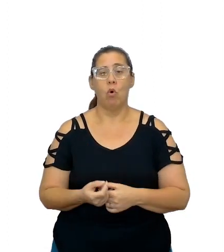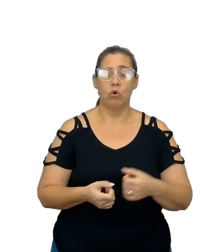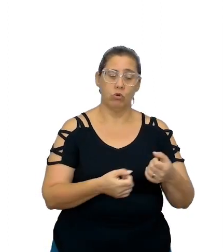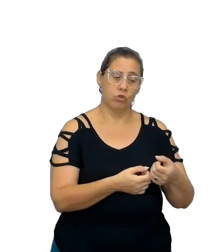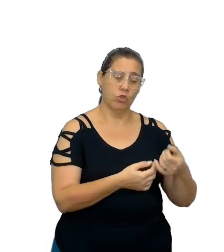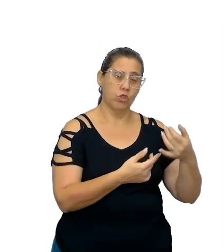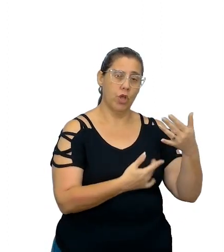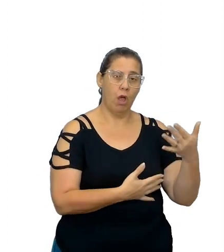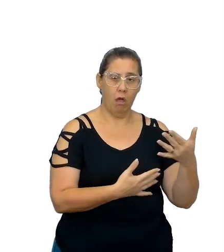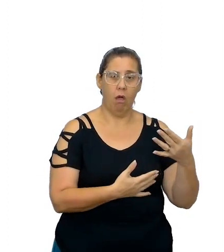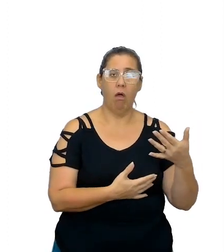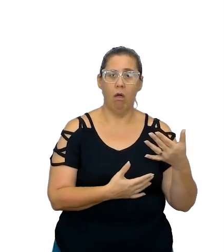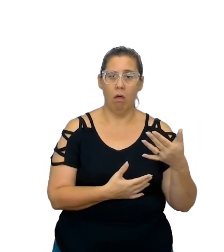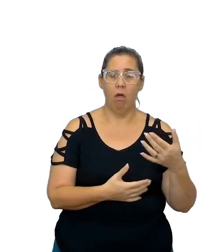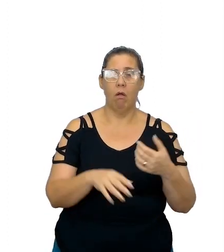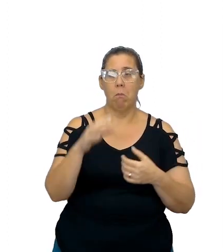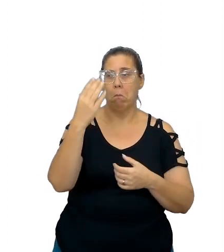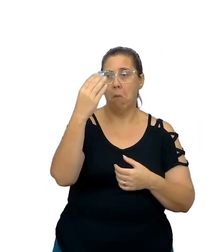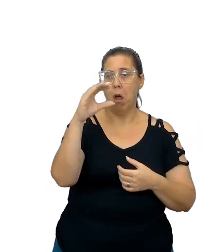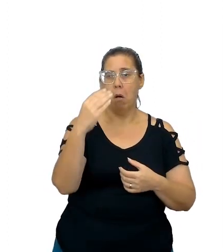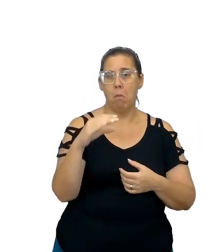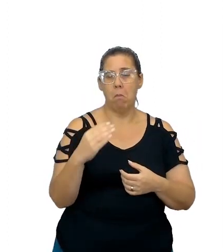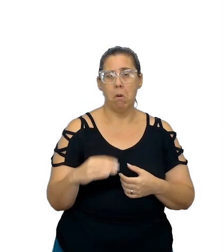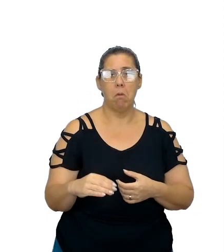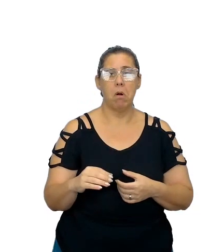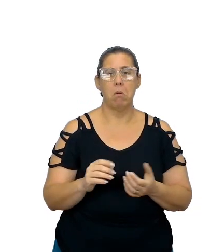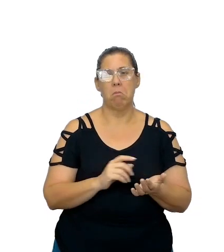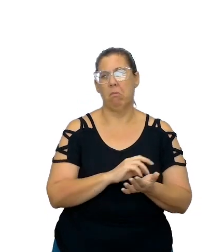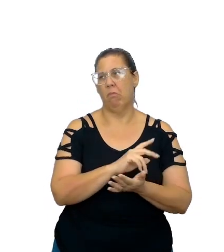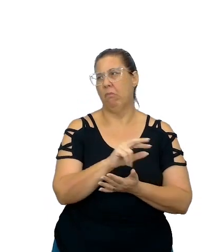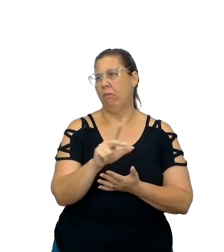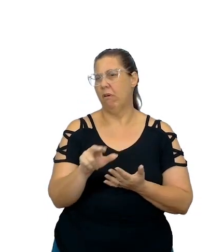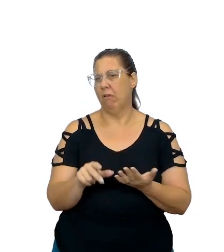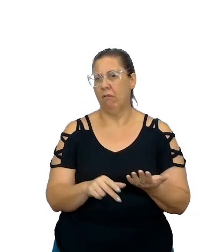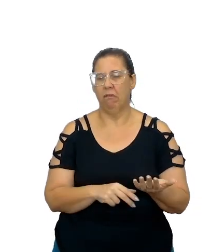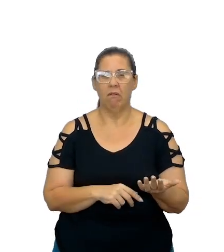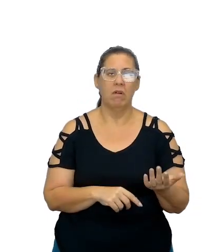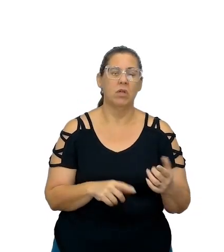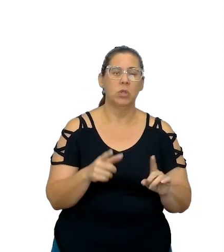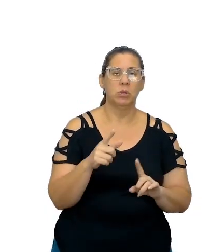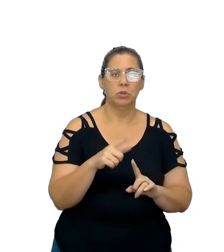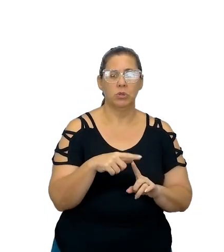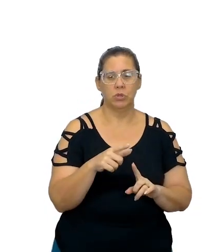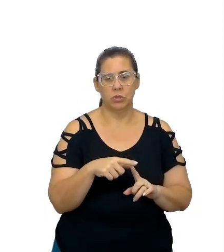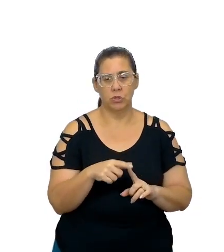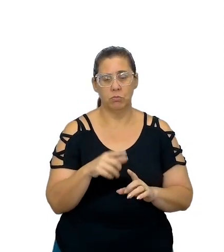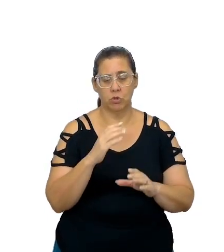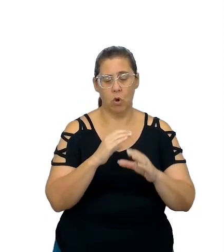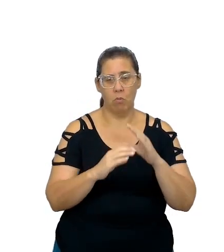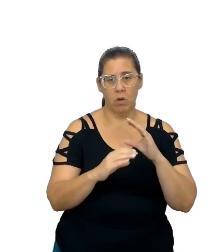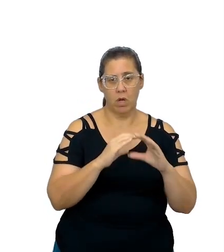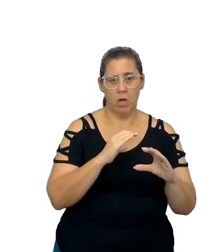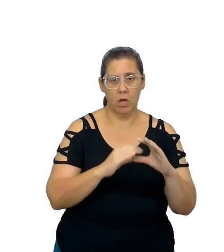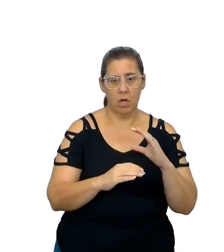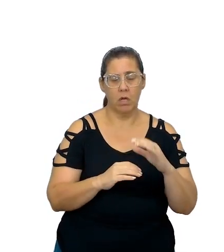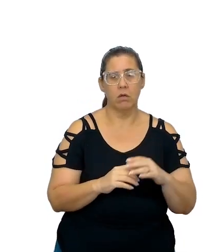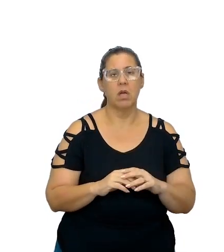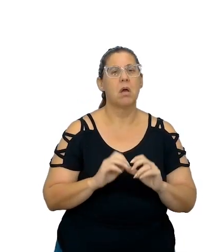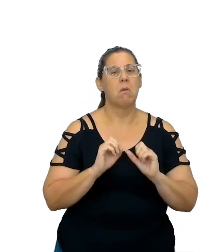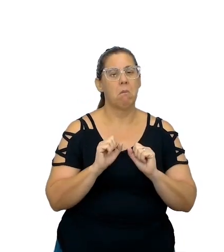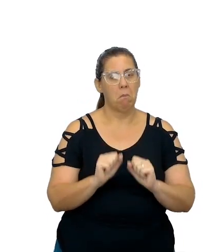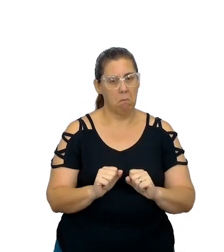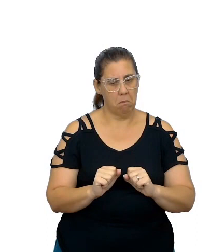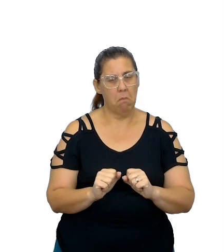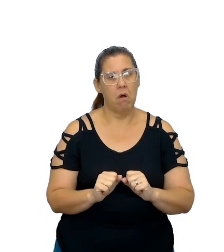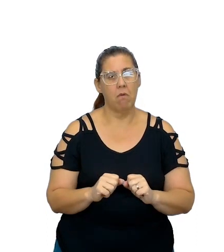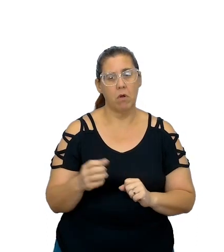páginas, tweets, posts, enzine, fanclips, blogs e etc., que são permitidos através